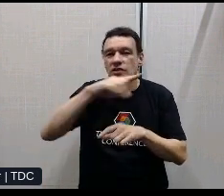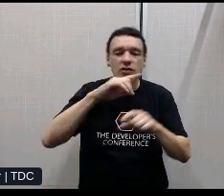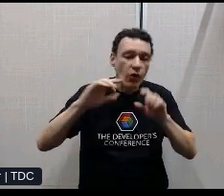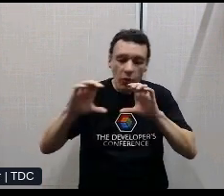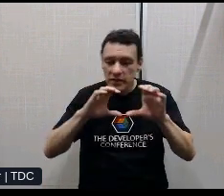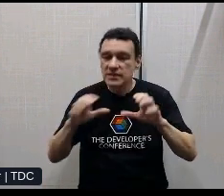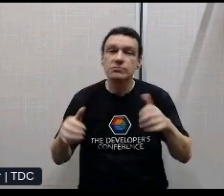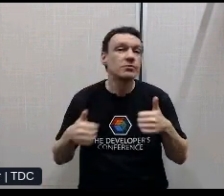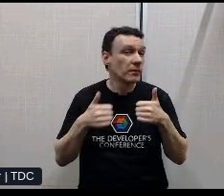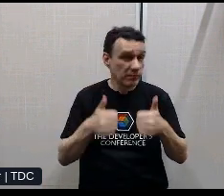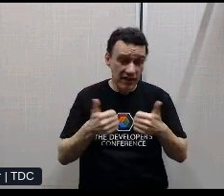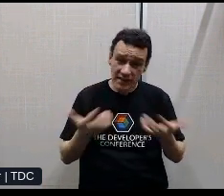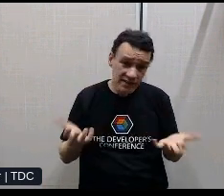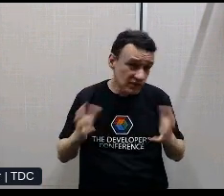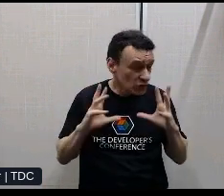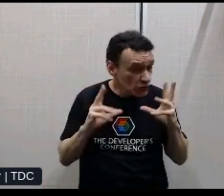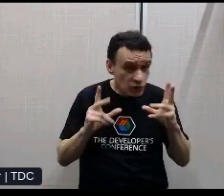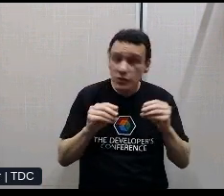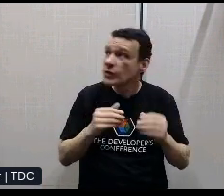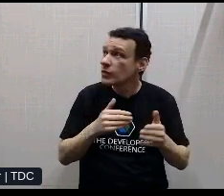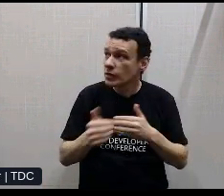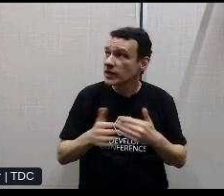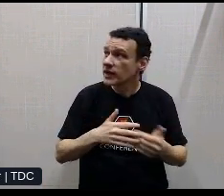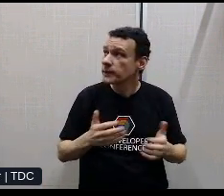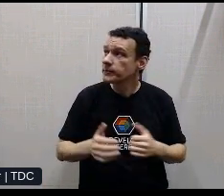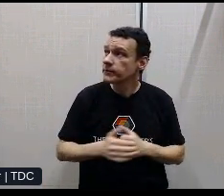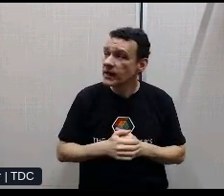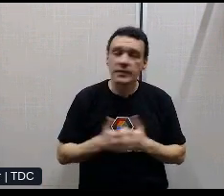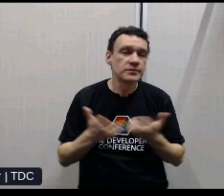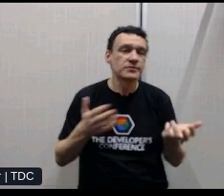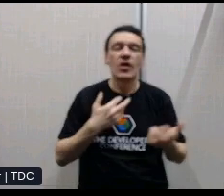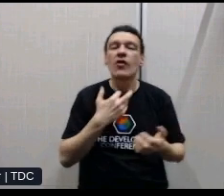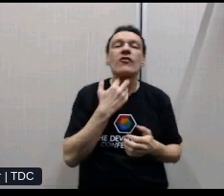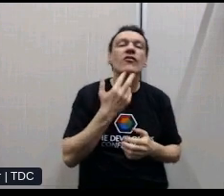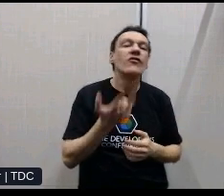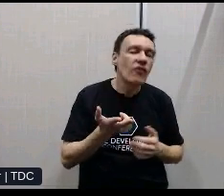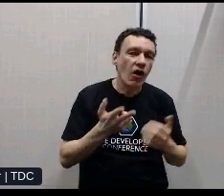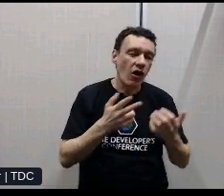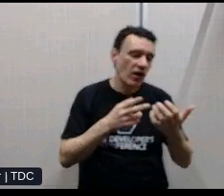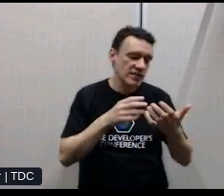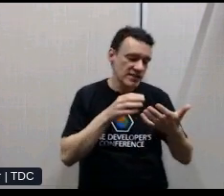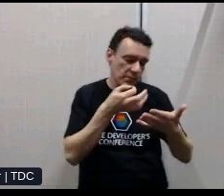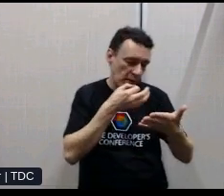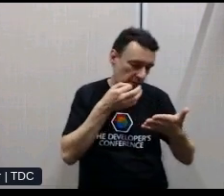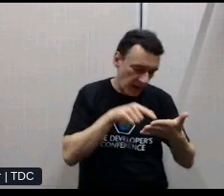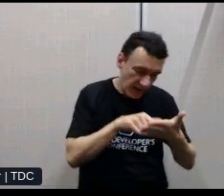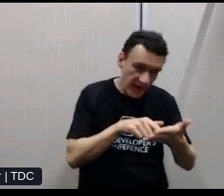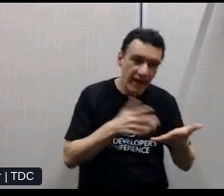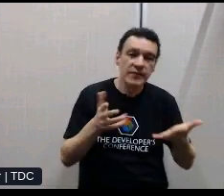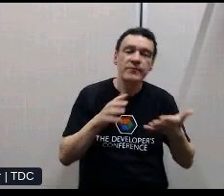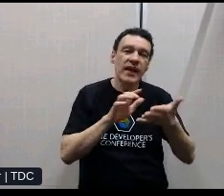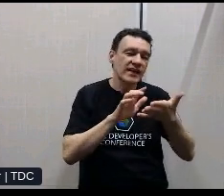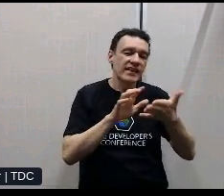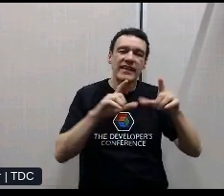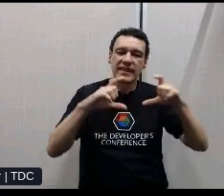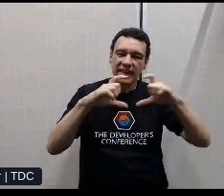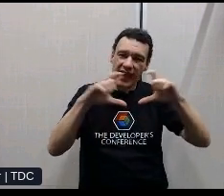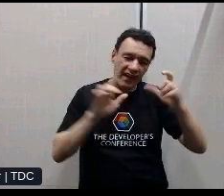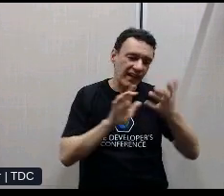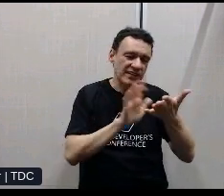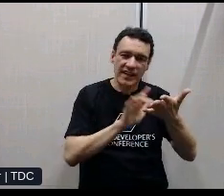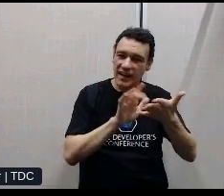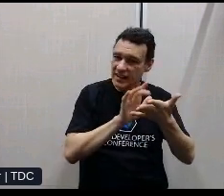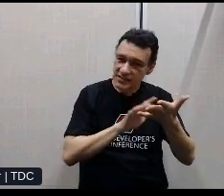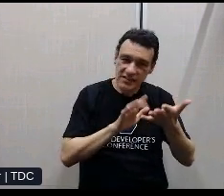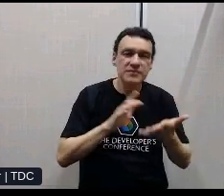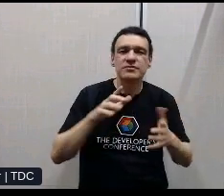dia. Um comando de voz, a nossa tela touch, algum outro device smart e